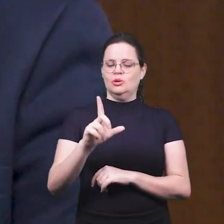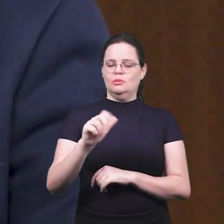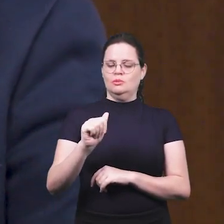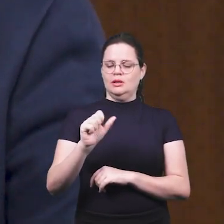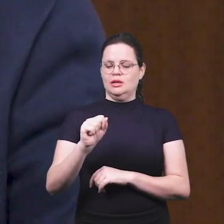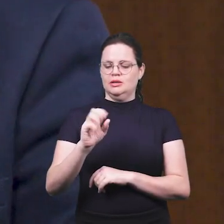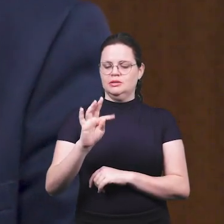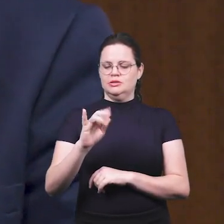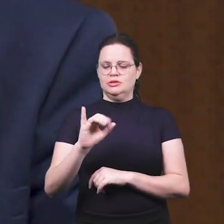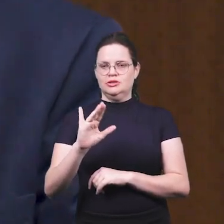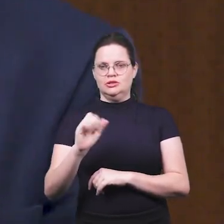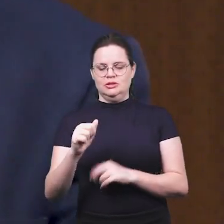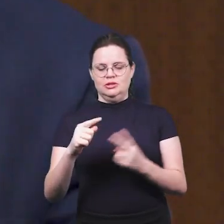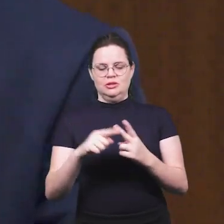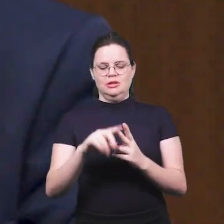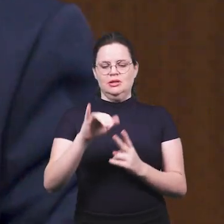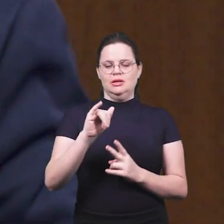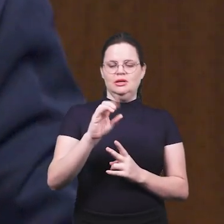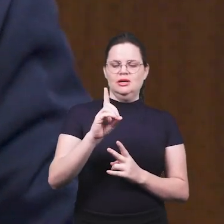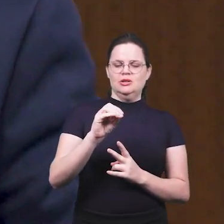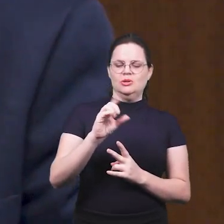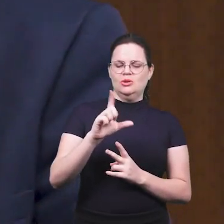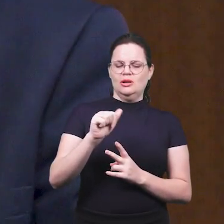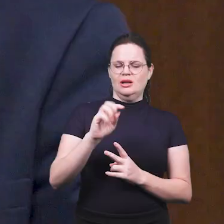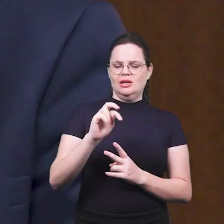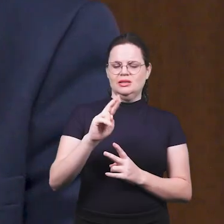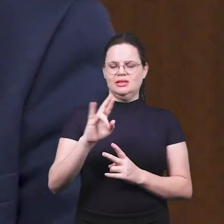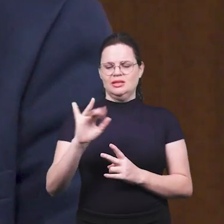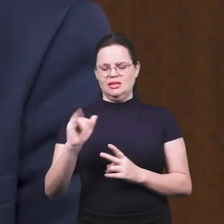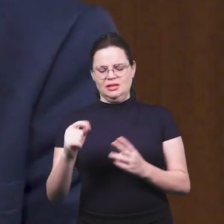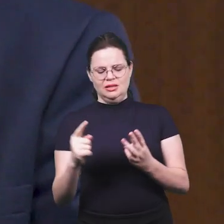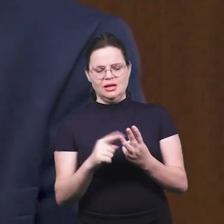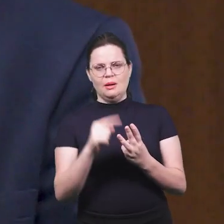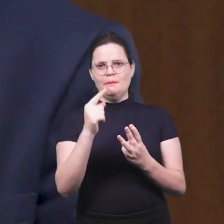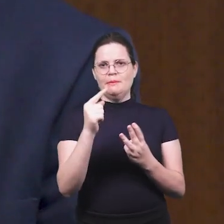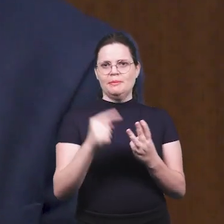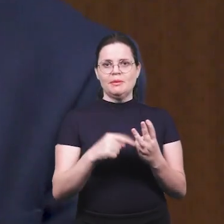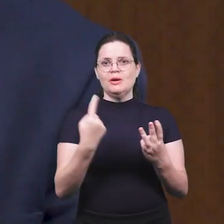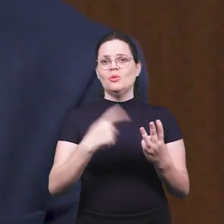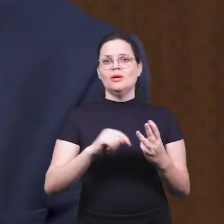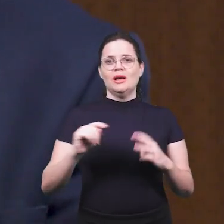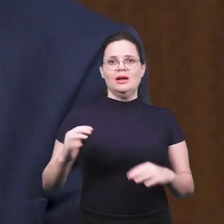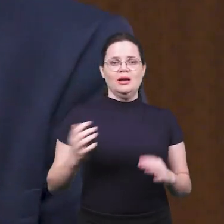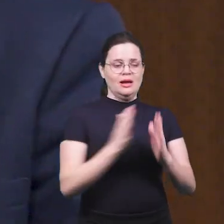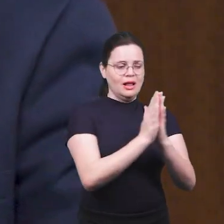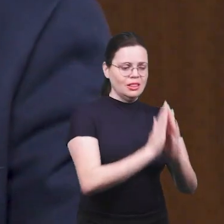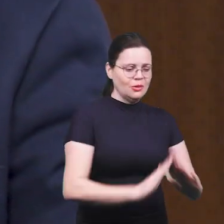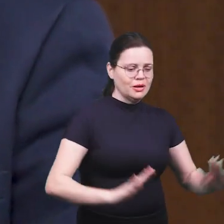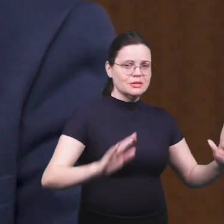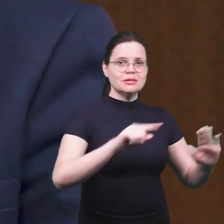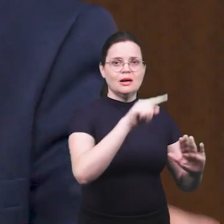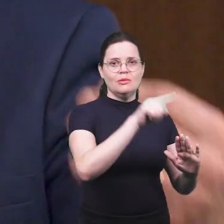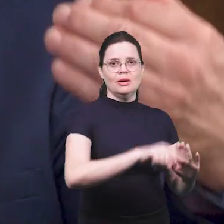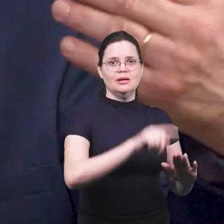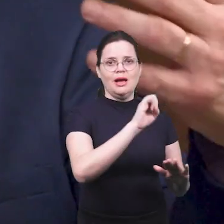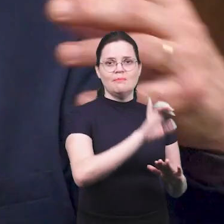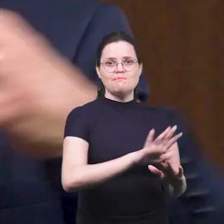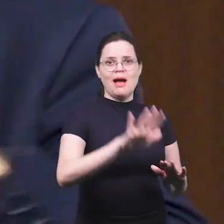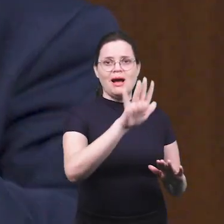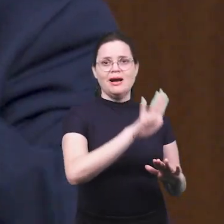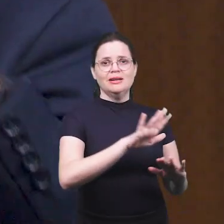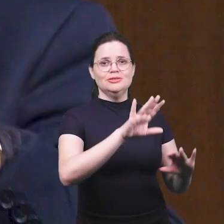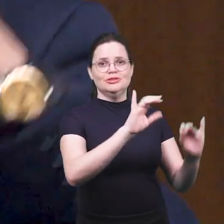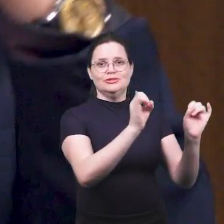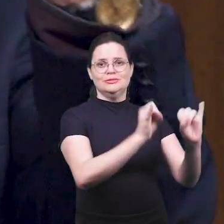iconoplastia, Explica aí o que é idolatria, mais isso. tarde vai isso, né? Que é a adoração a imagens, e a iconoclastia eram